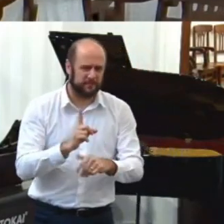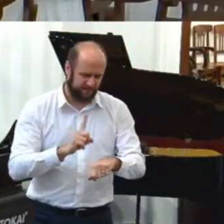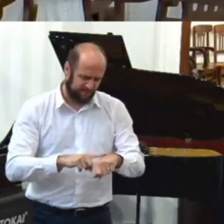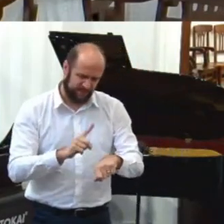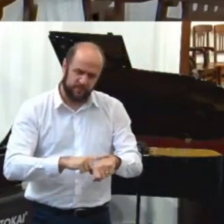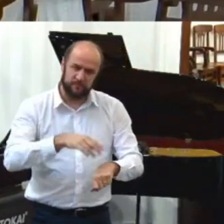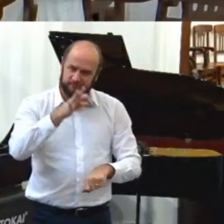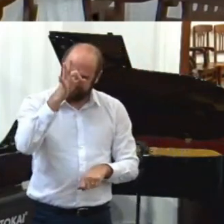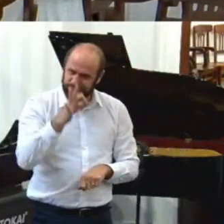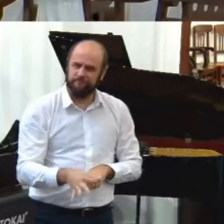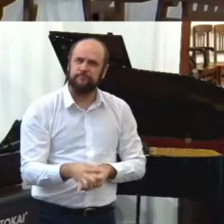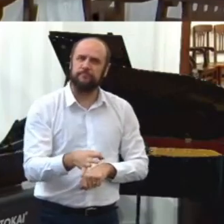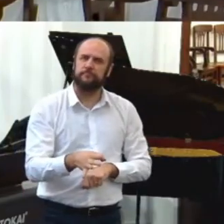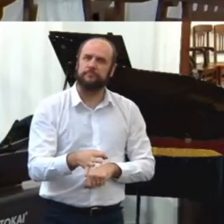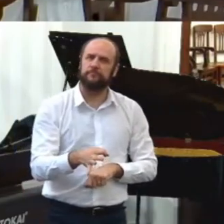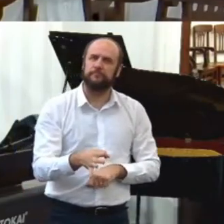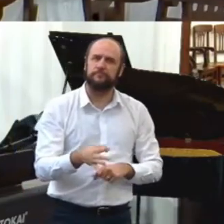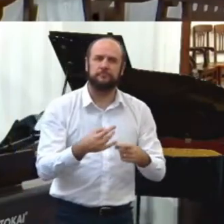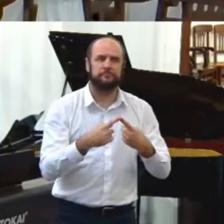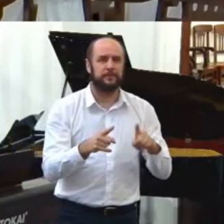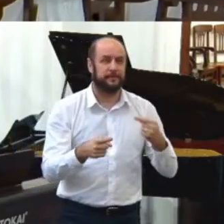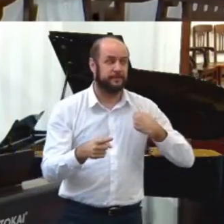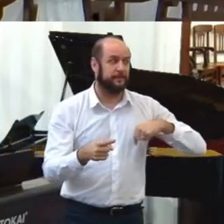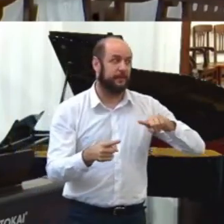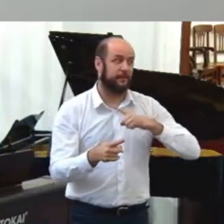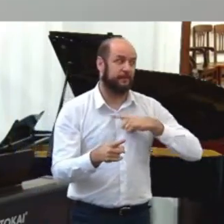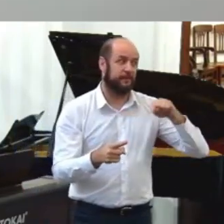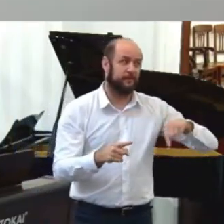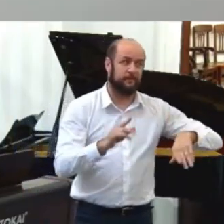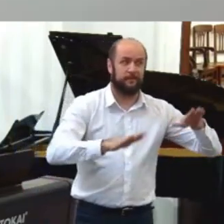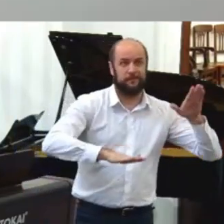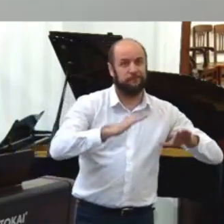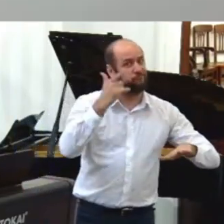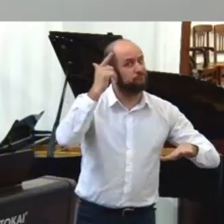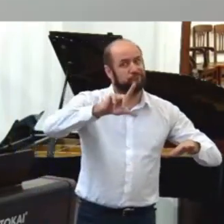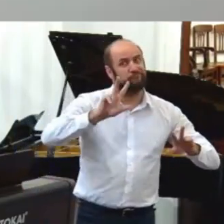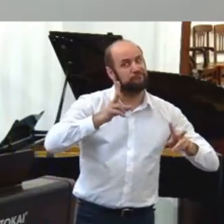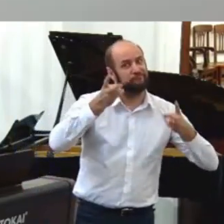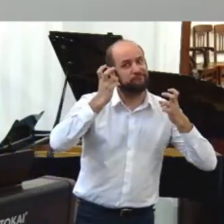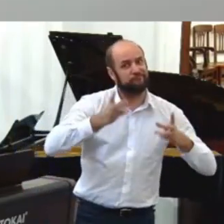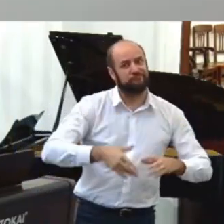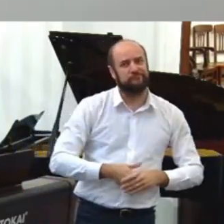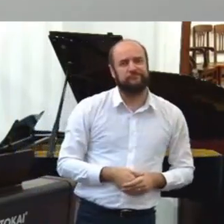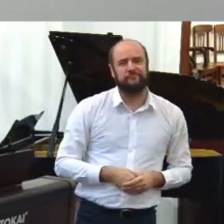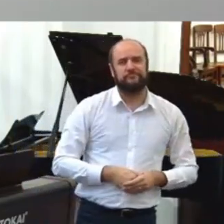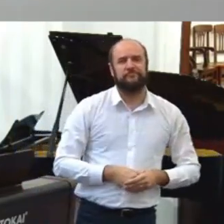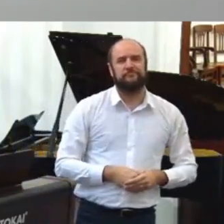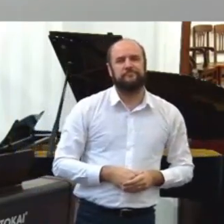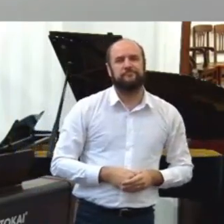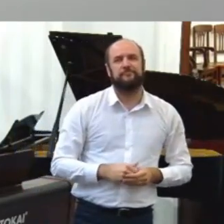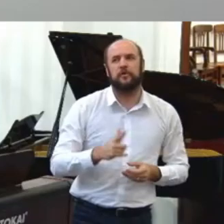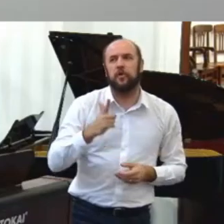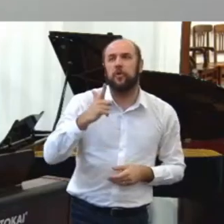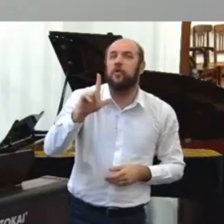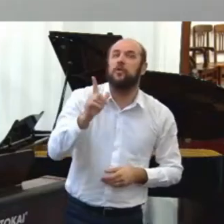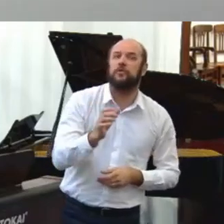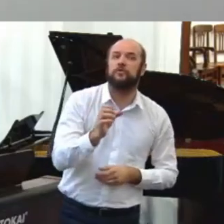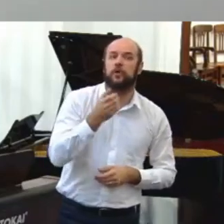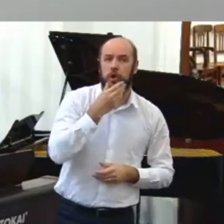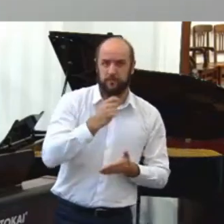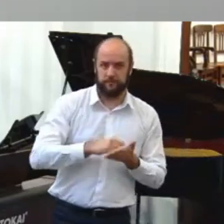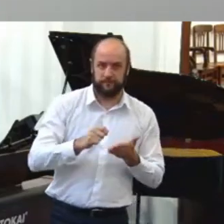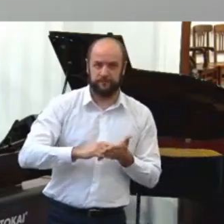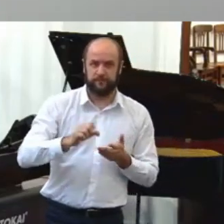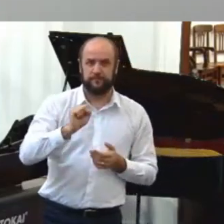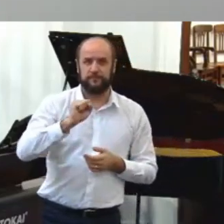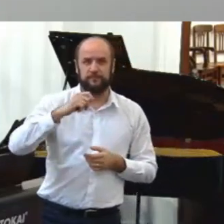do tempo de Deus, embora nós nem sempre consigamos perceber. Charles Spurgeon, também